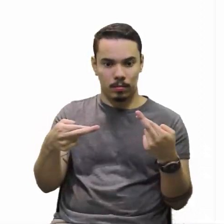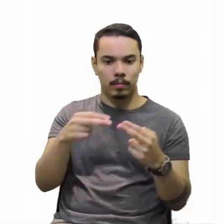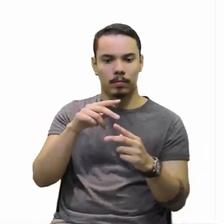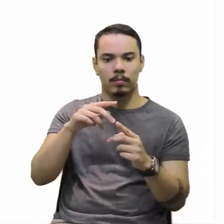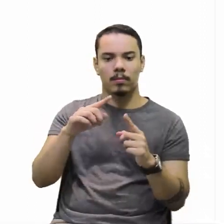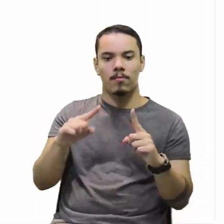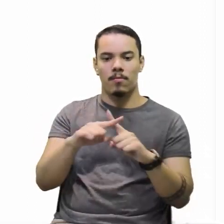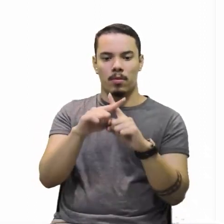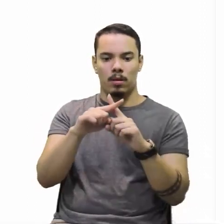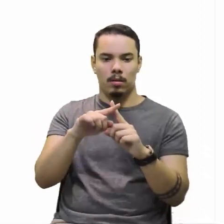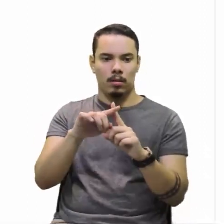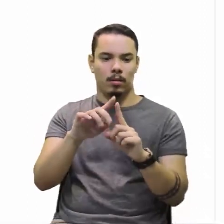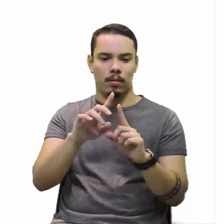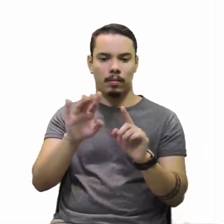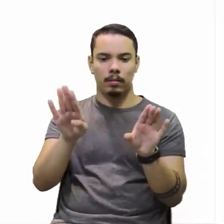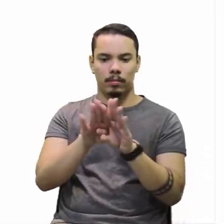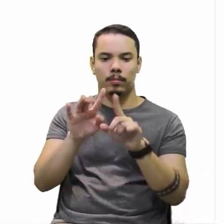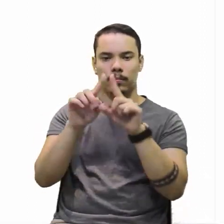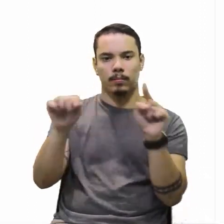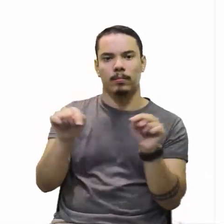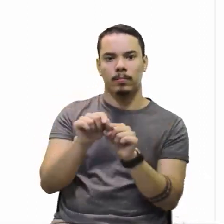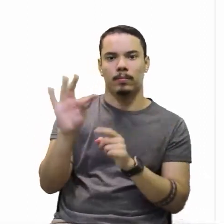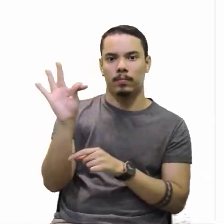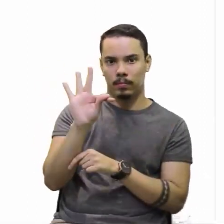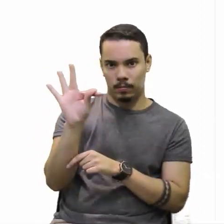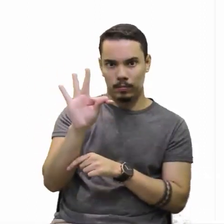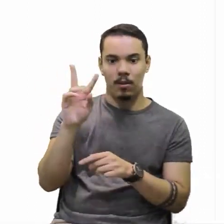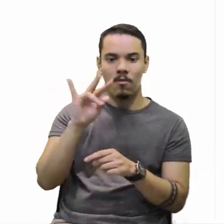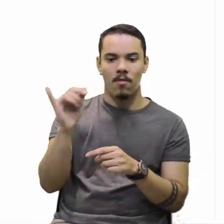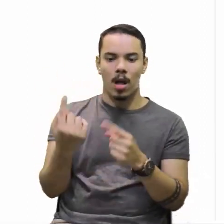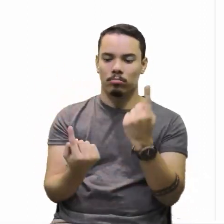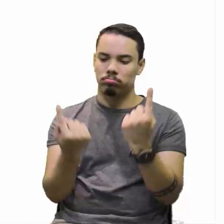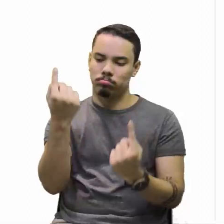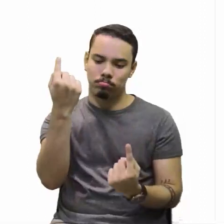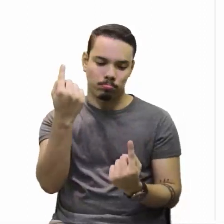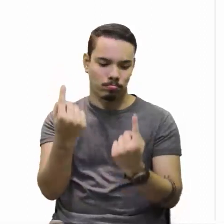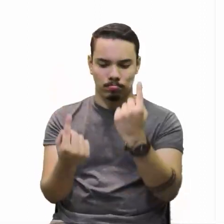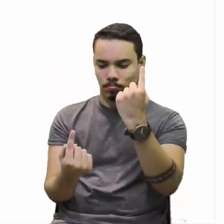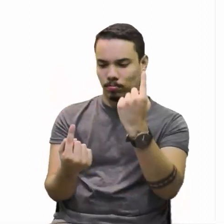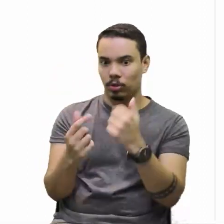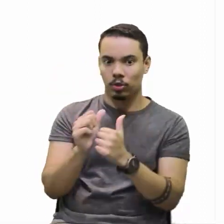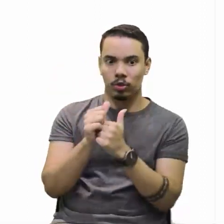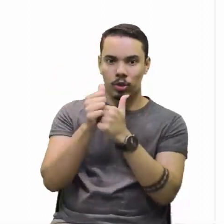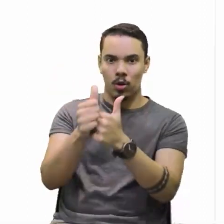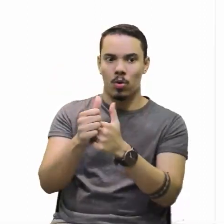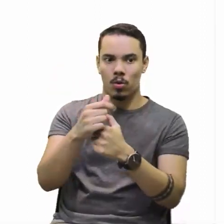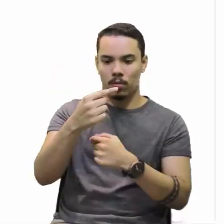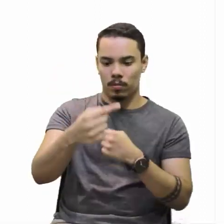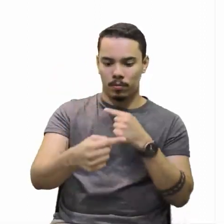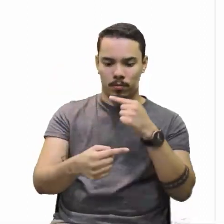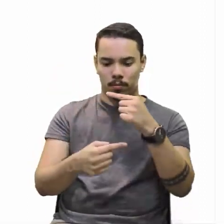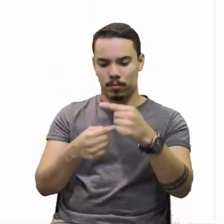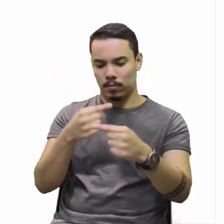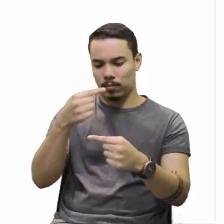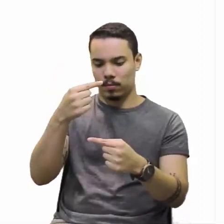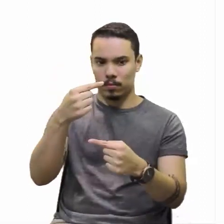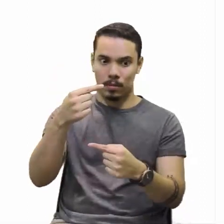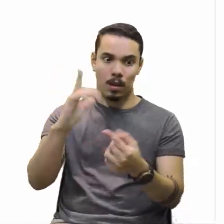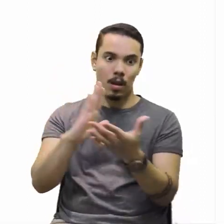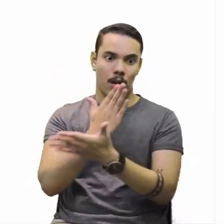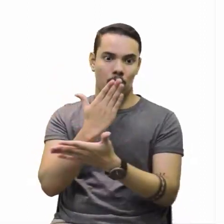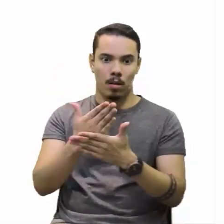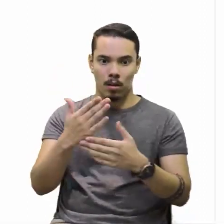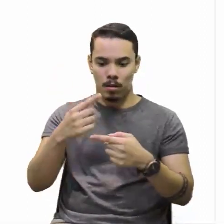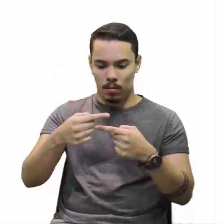o passar do tempo. E alternada, vai ficar alternando. Conforme vai girando, ele vai alternando. Tem hora que vai ficar paralelo